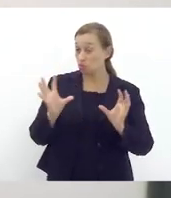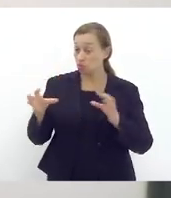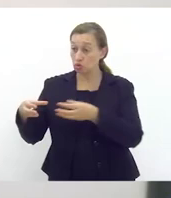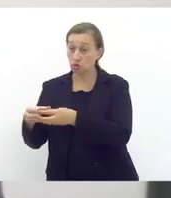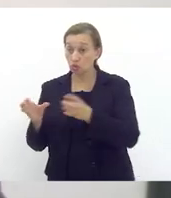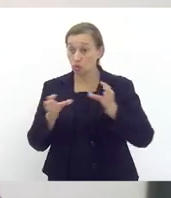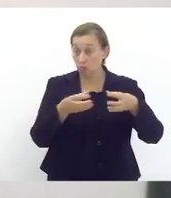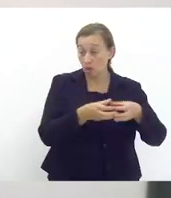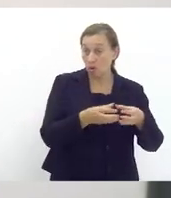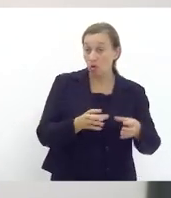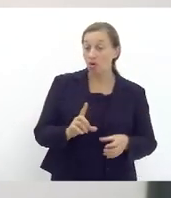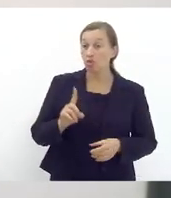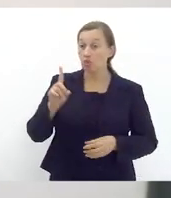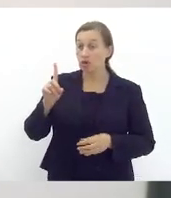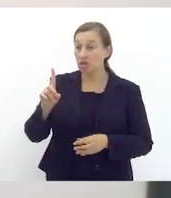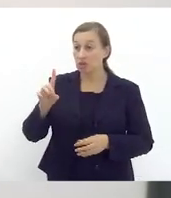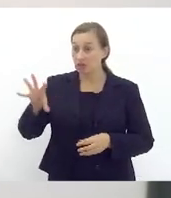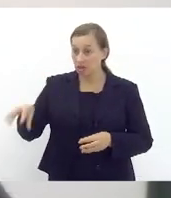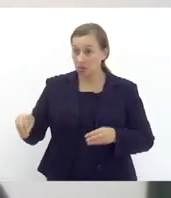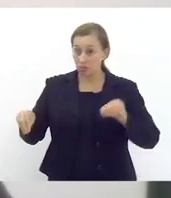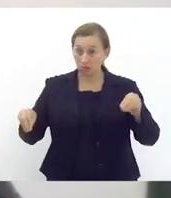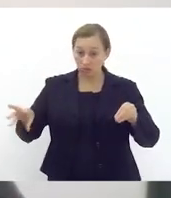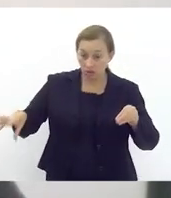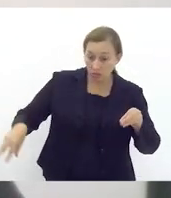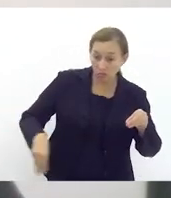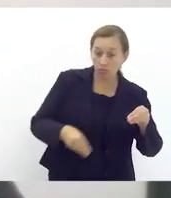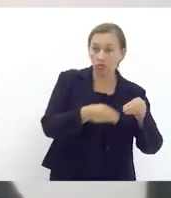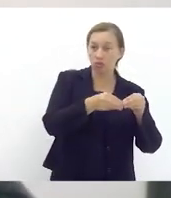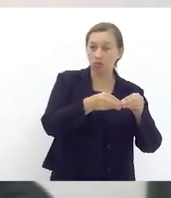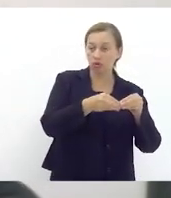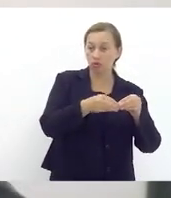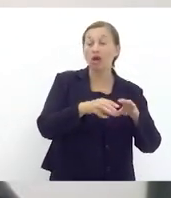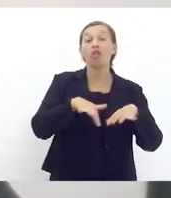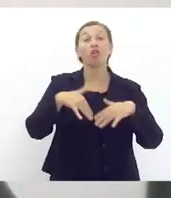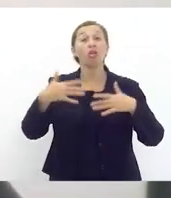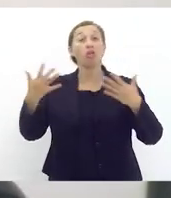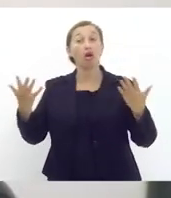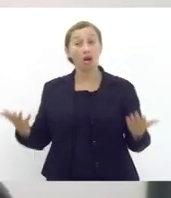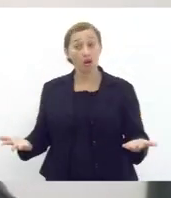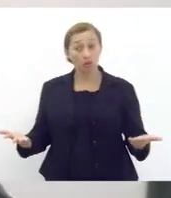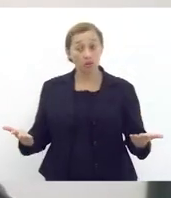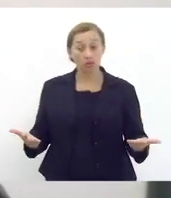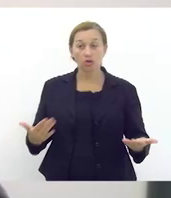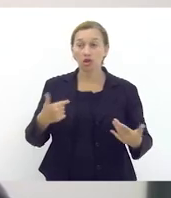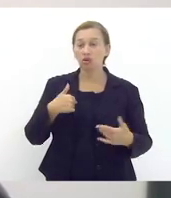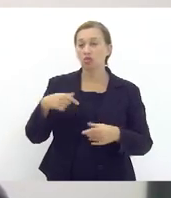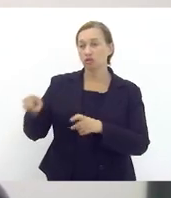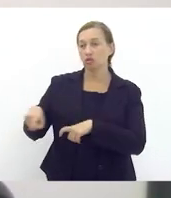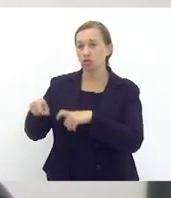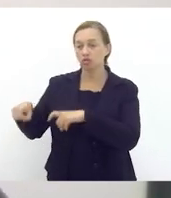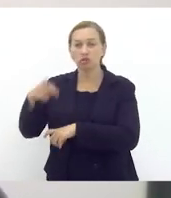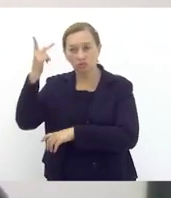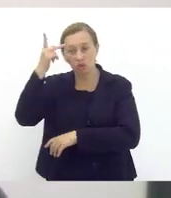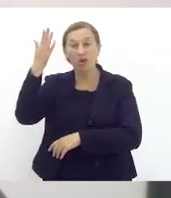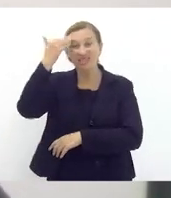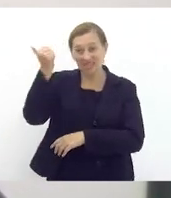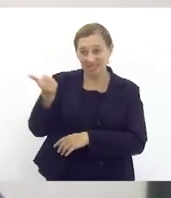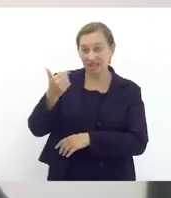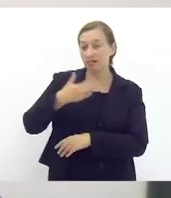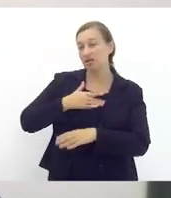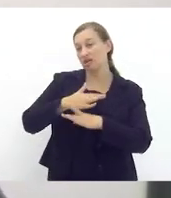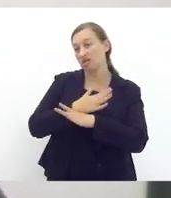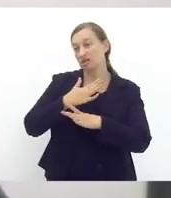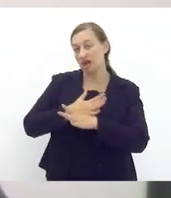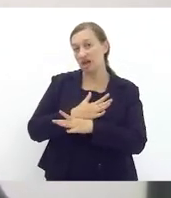que tá de um vai priorizado para o outro então eu que sou do interior do Estado de São Paulo sei que na minha cidade